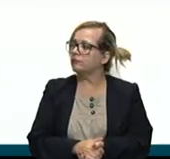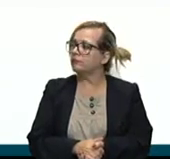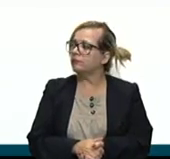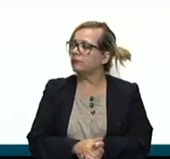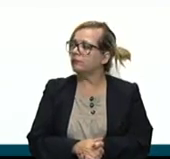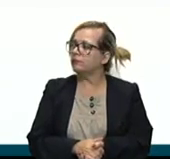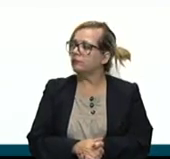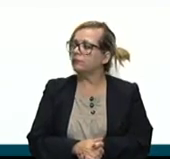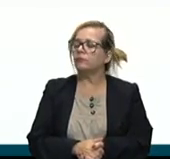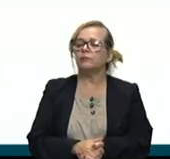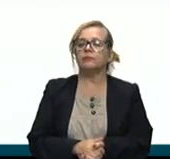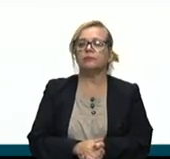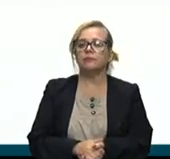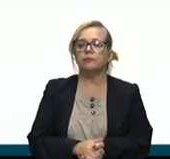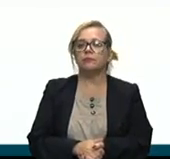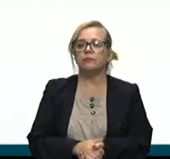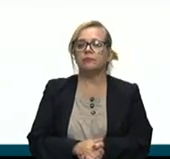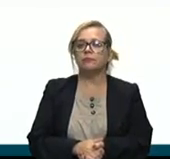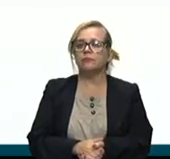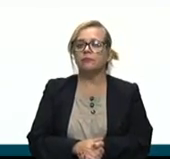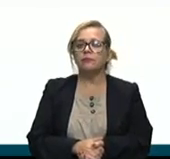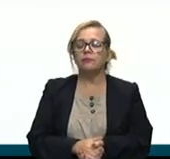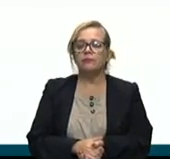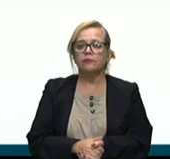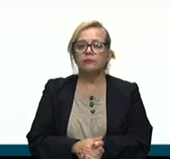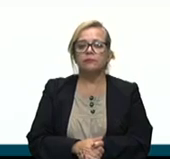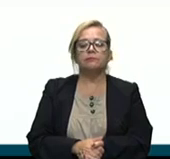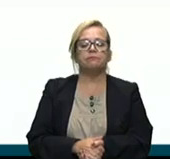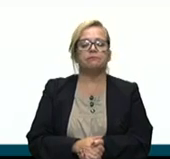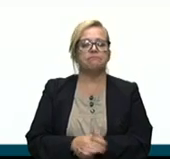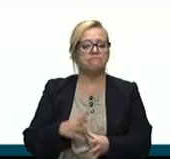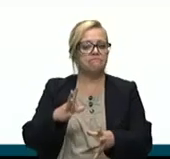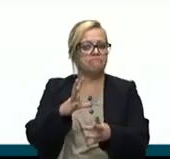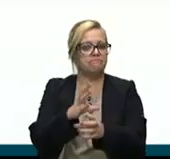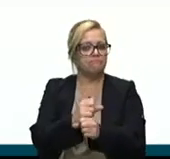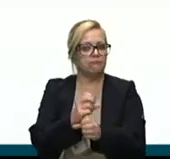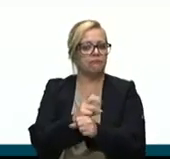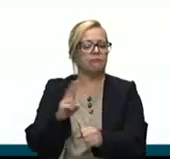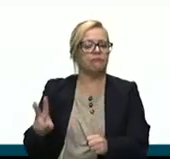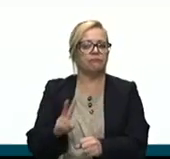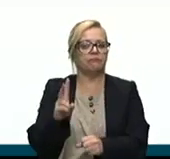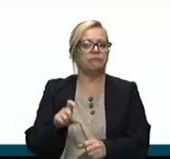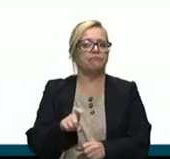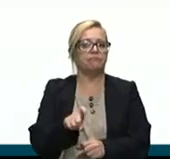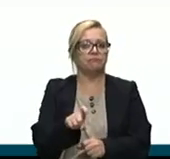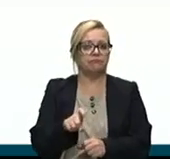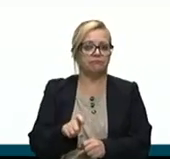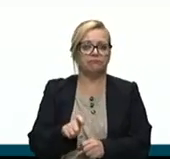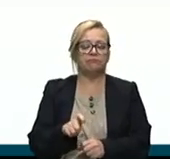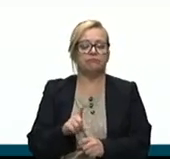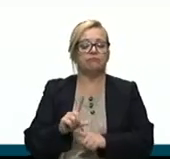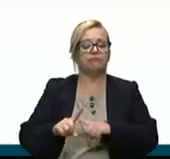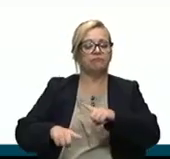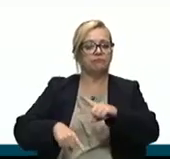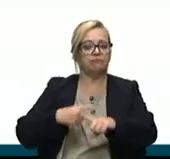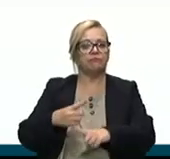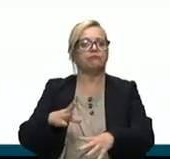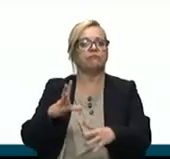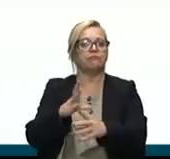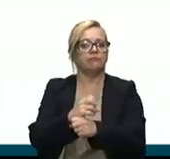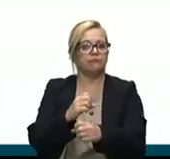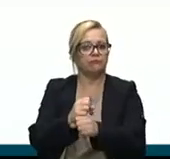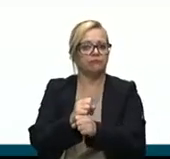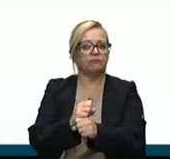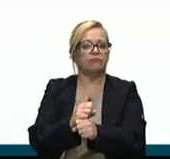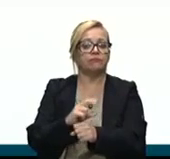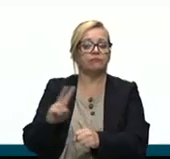O que eu faço na segunda parte? Primeiro você soma os valores de x, depois você soma os